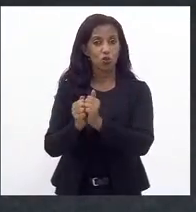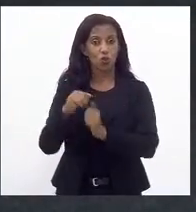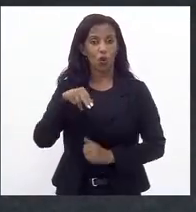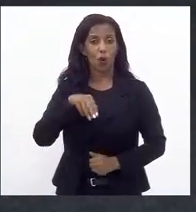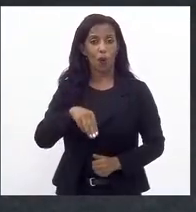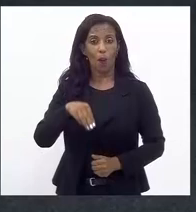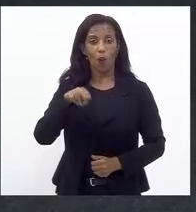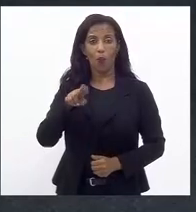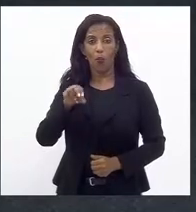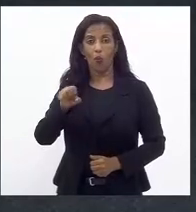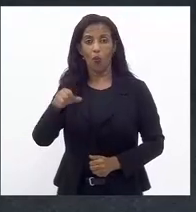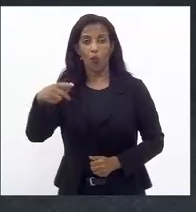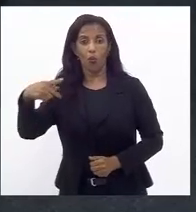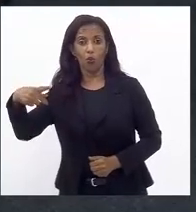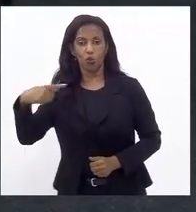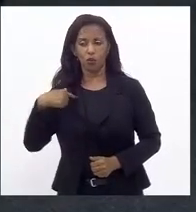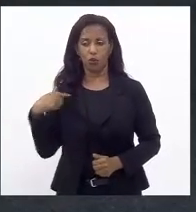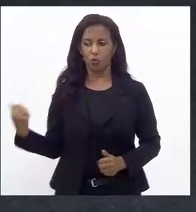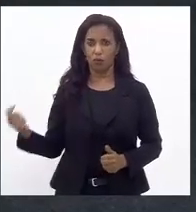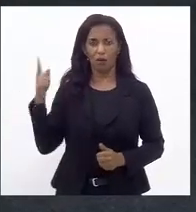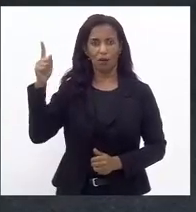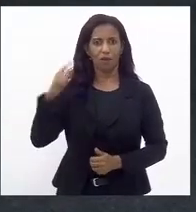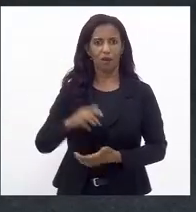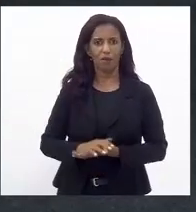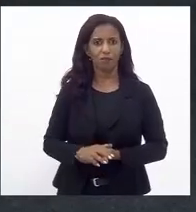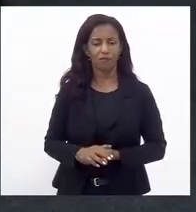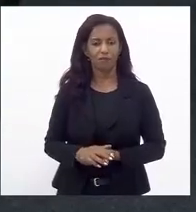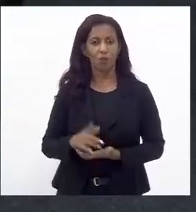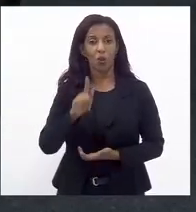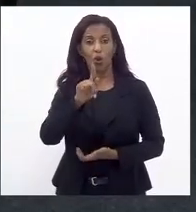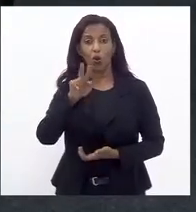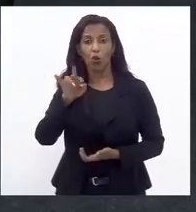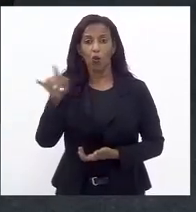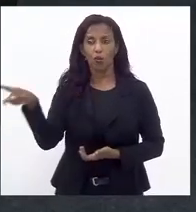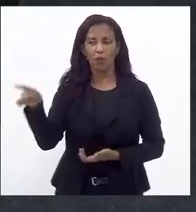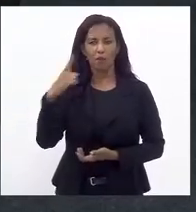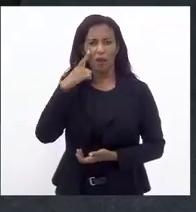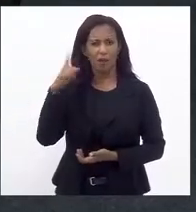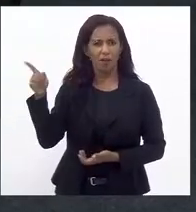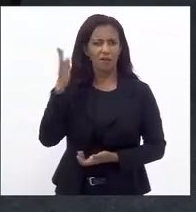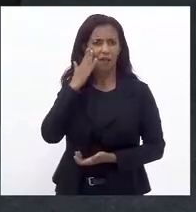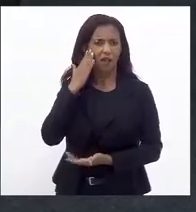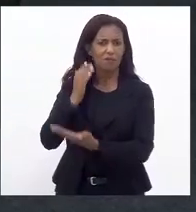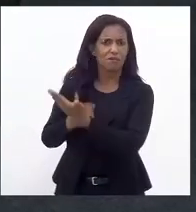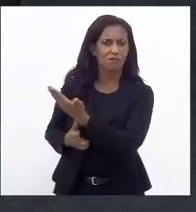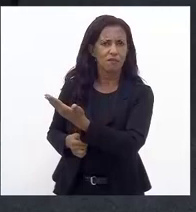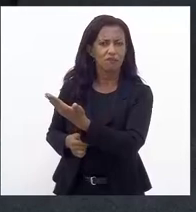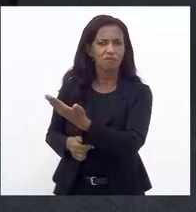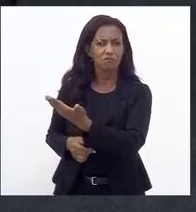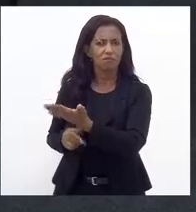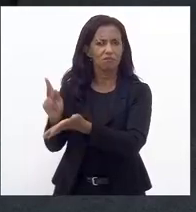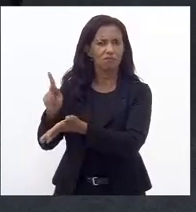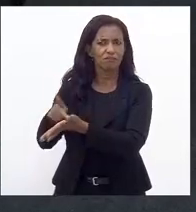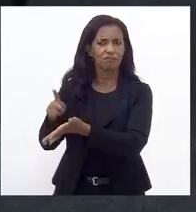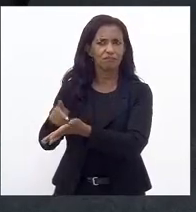PE e eu estava o Google temperar que tá ali confirmando tudo